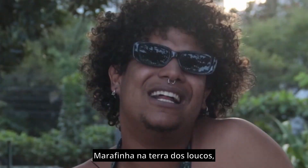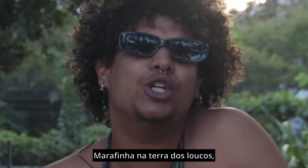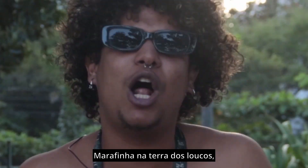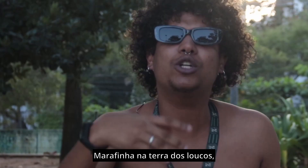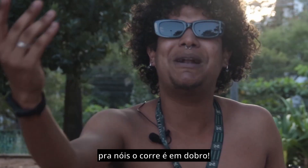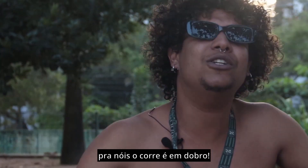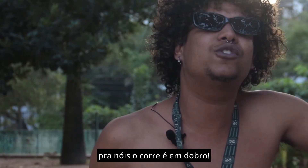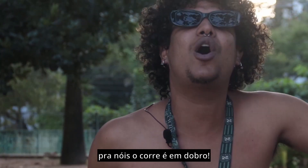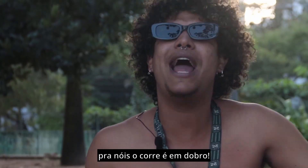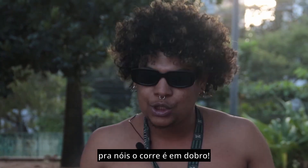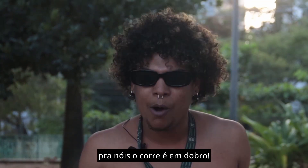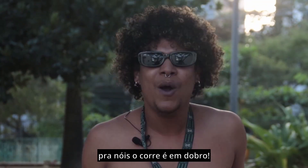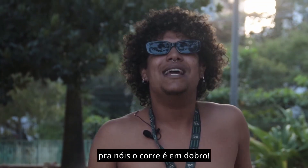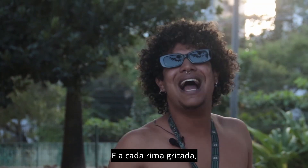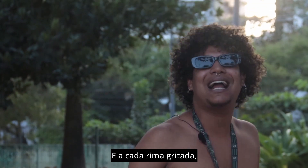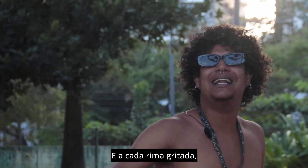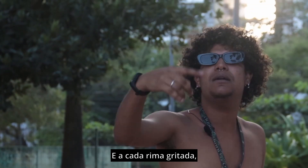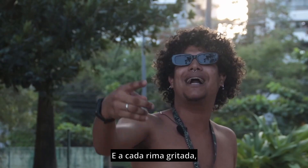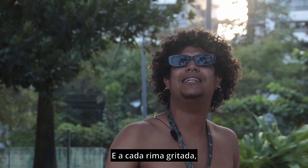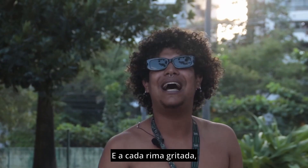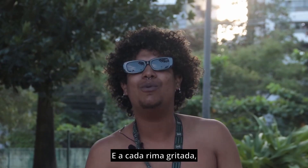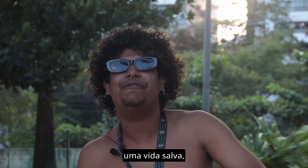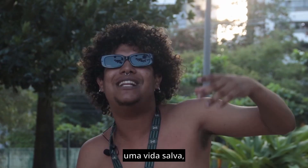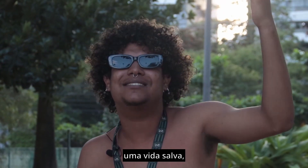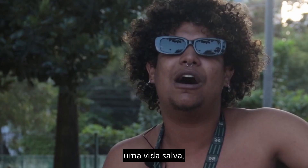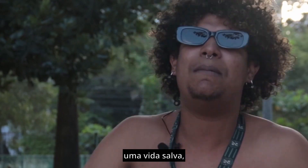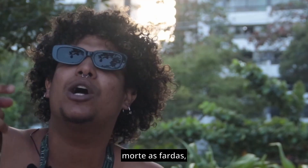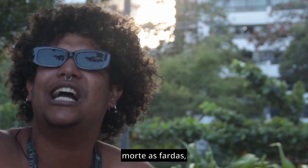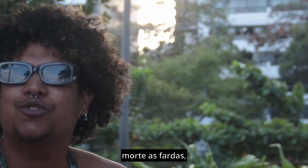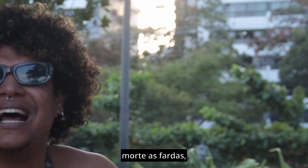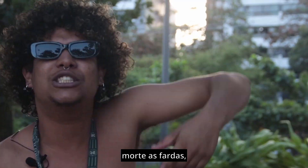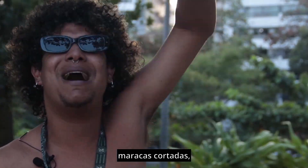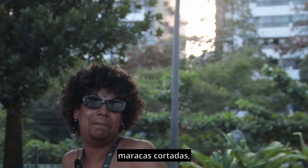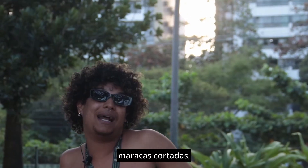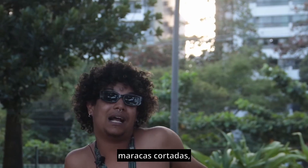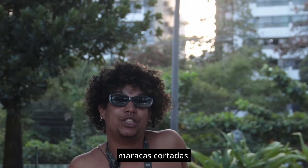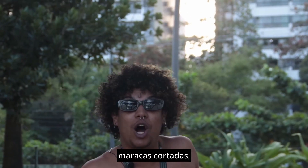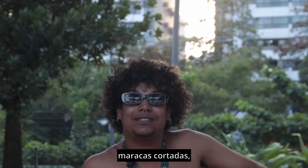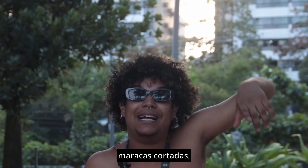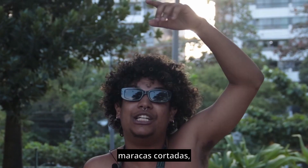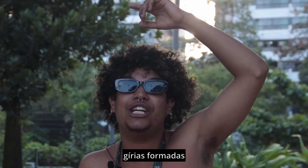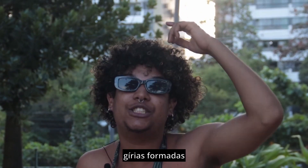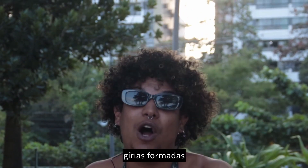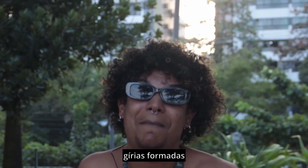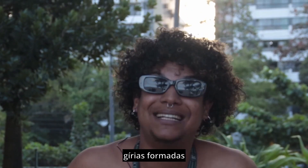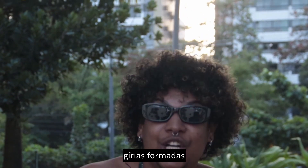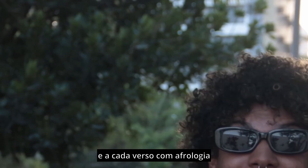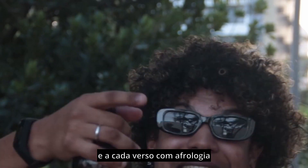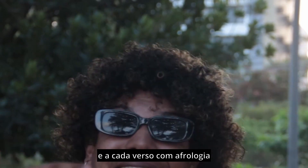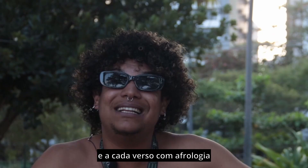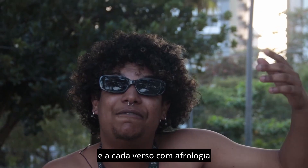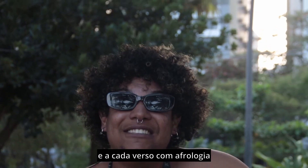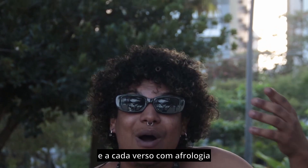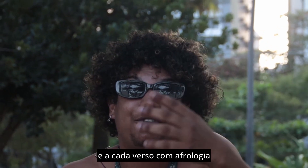na terra dos loucos, pra nós o correr em dobro. E a cada rima gritada, uma vida salva, morte as fardas, maracas cortadas, viras formadas.